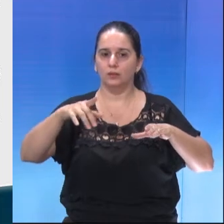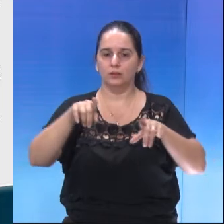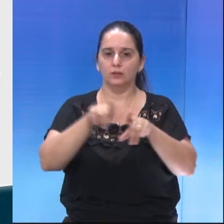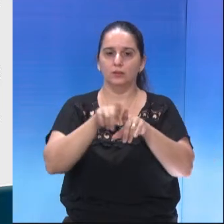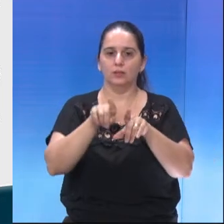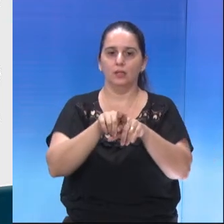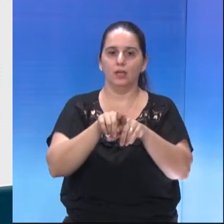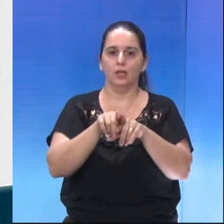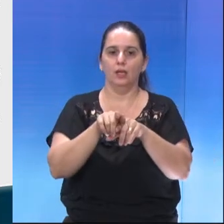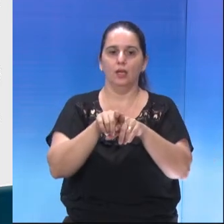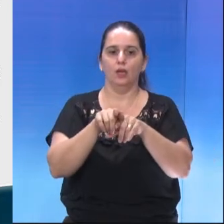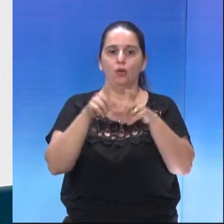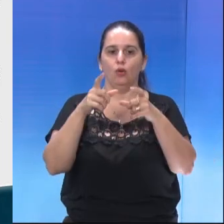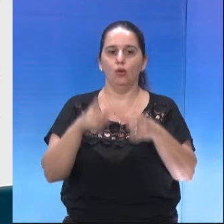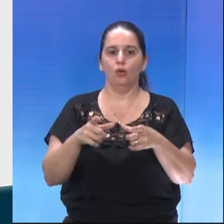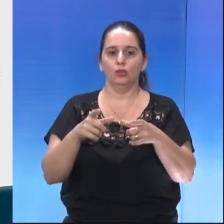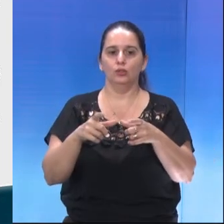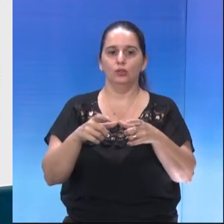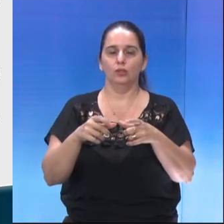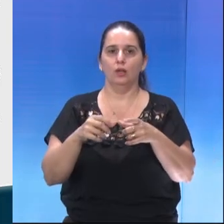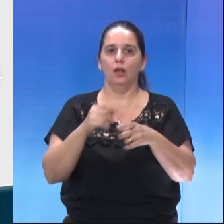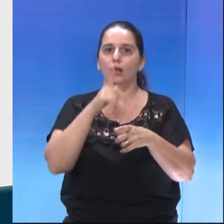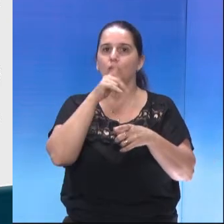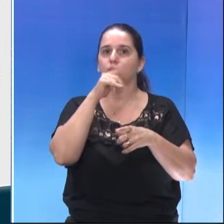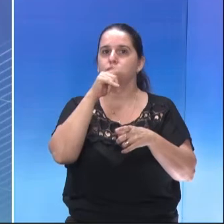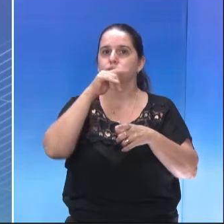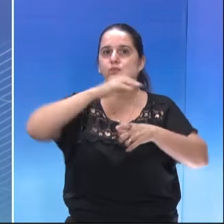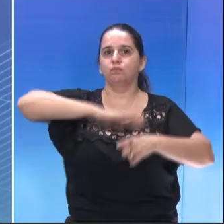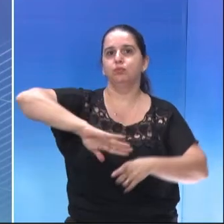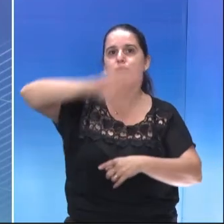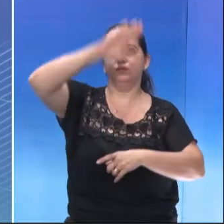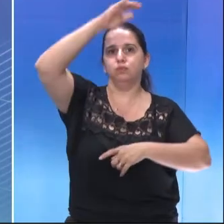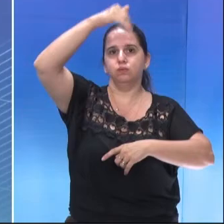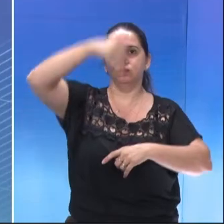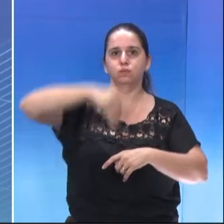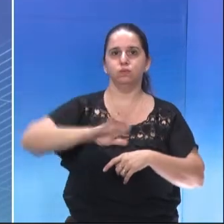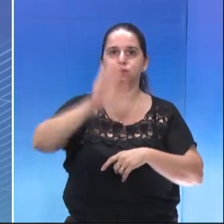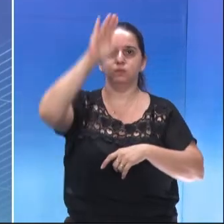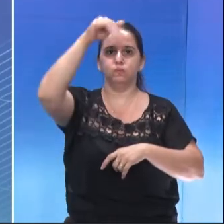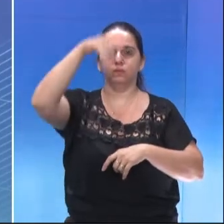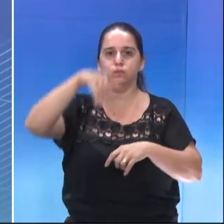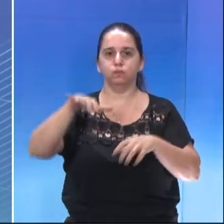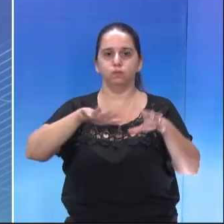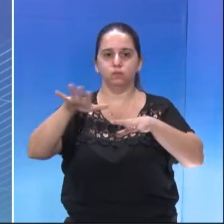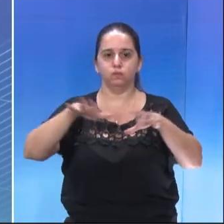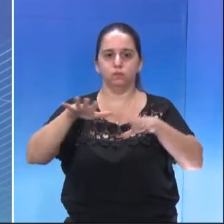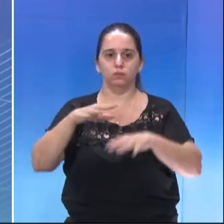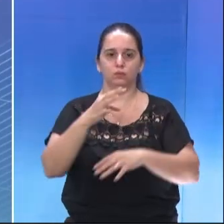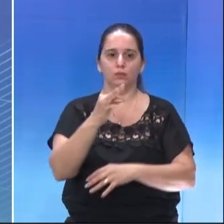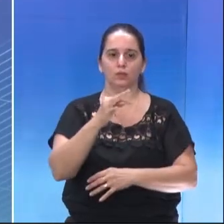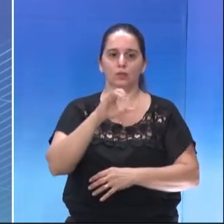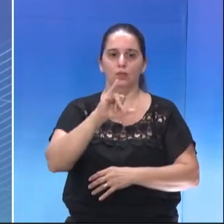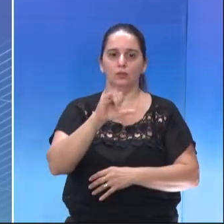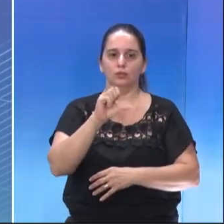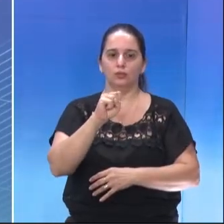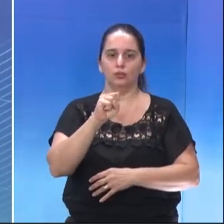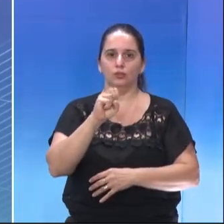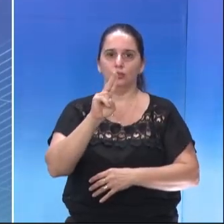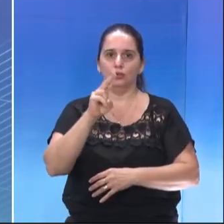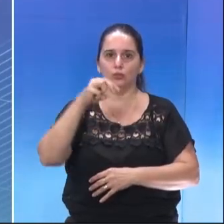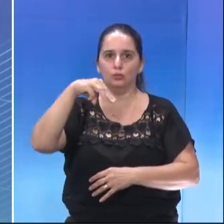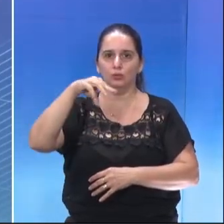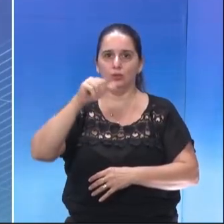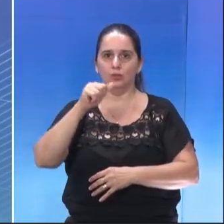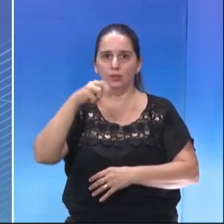por tsunami. Não tem nada a ver. Por quê? Porque o tsunami, como vocês devem saber, é o quê? É a movimentação